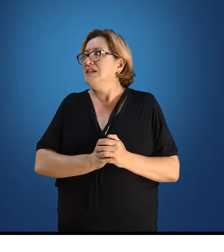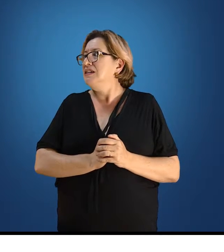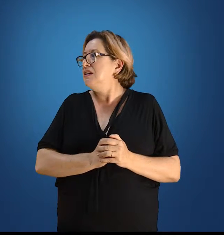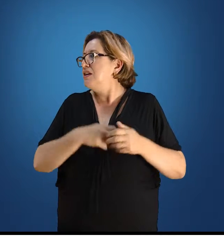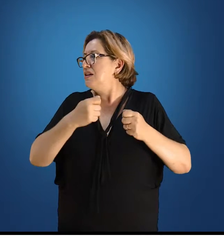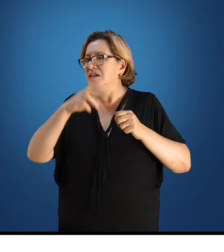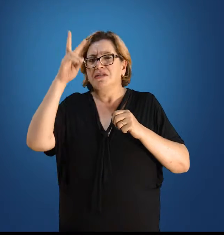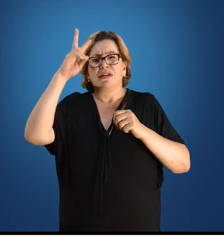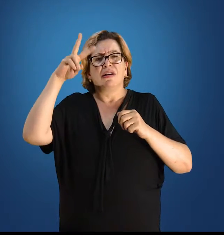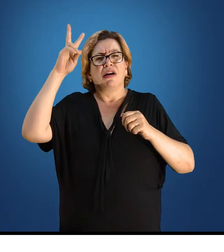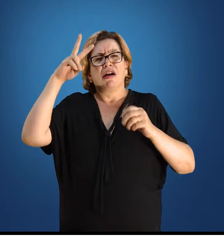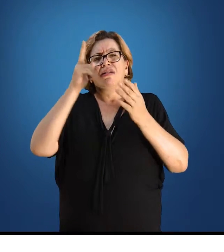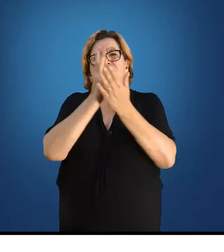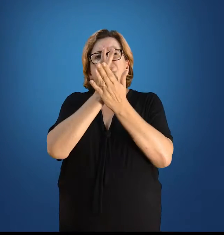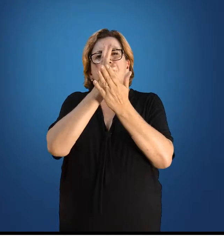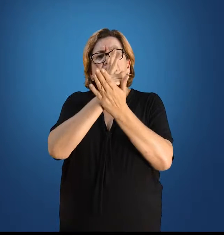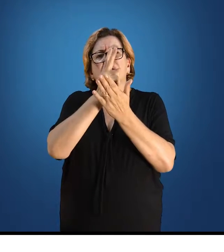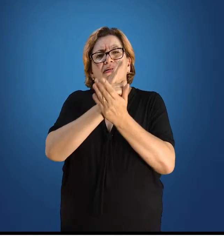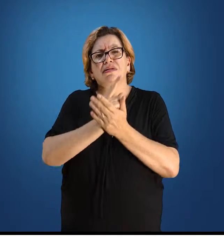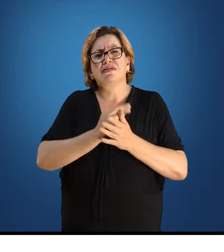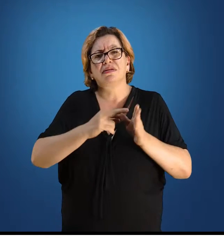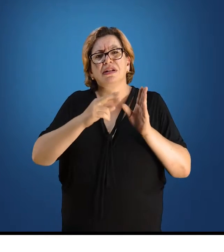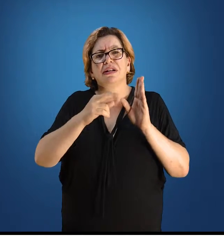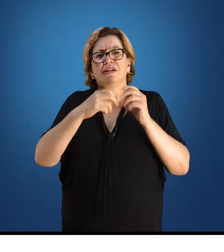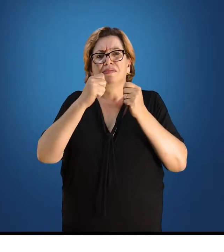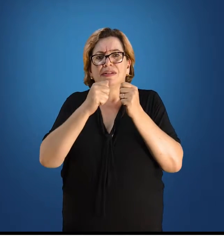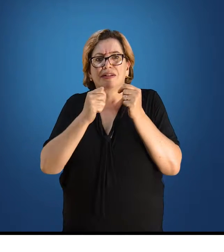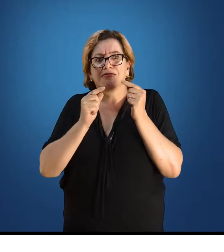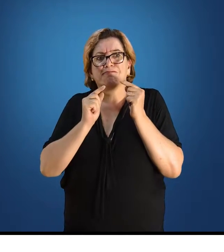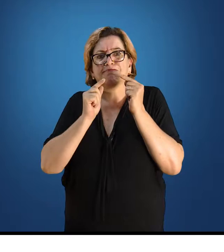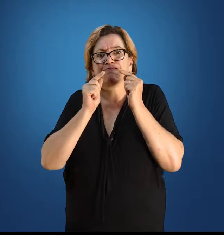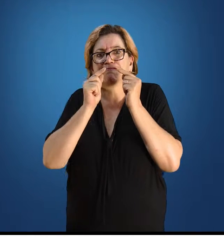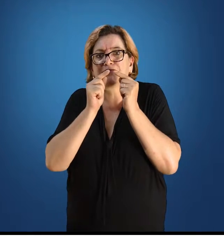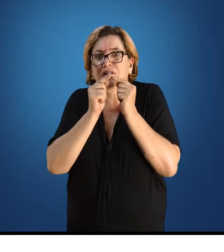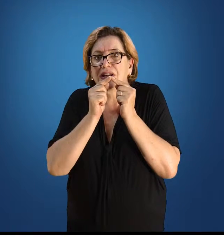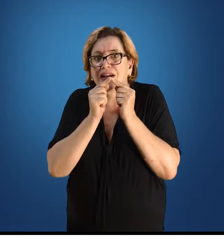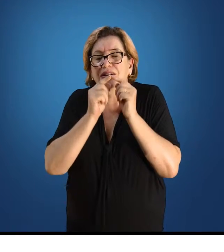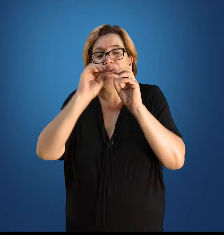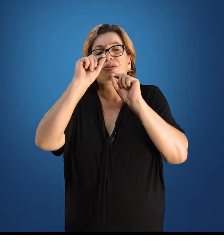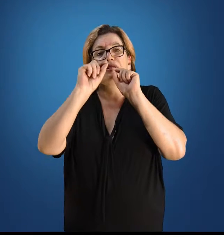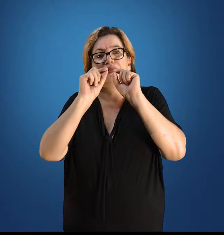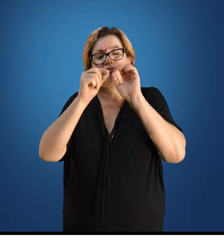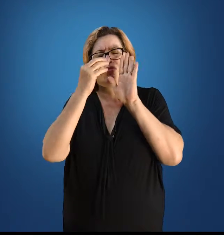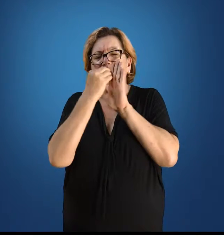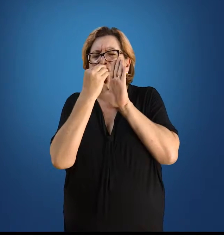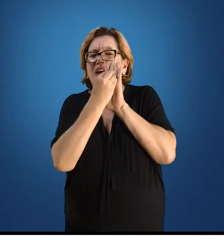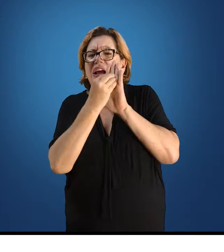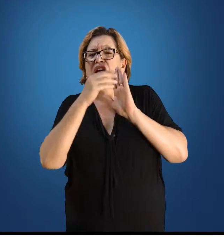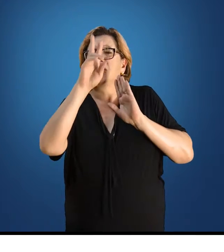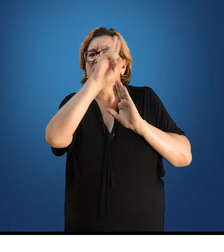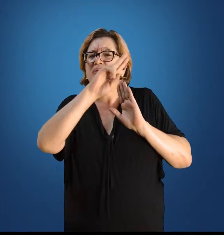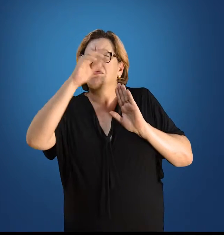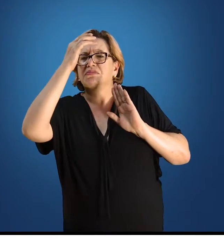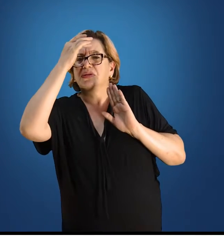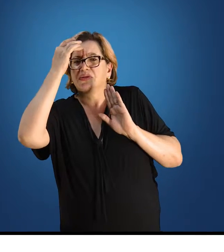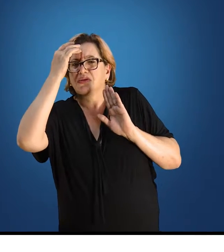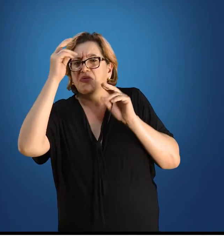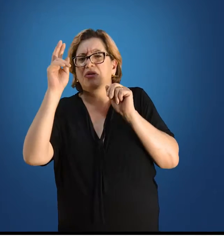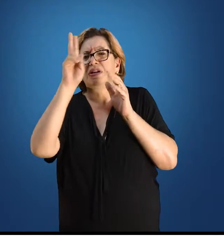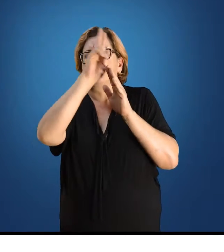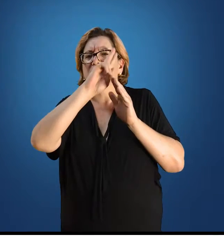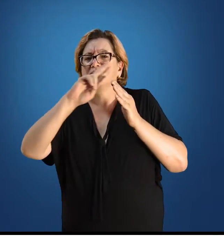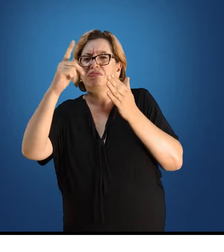Lembre-se, é muito importante isso, a referência tem que ser encontrada. Então, os detalhes que você coloca de autor, título, ano, tem